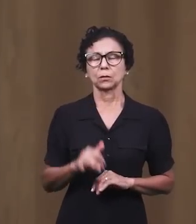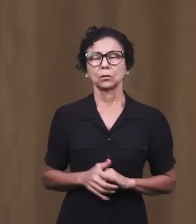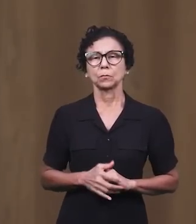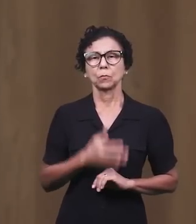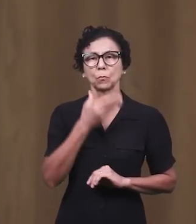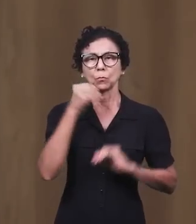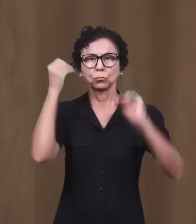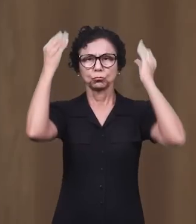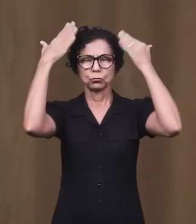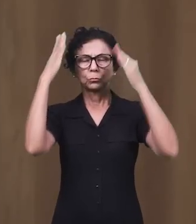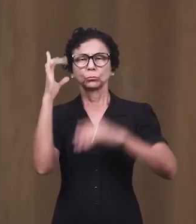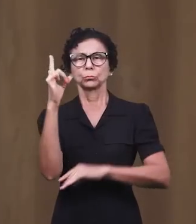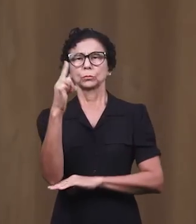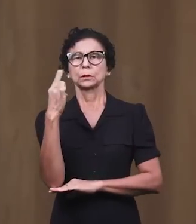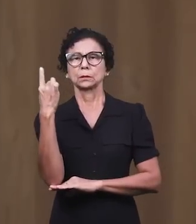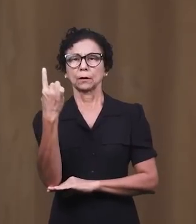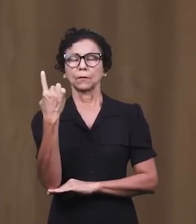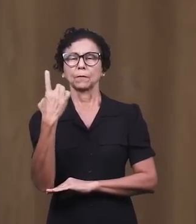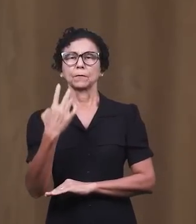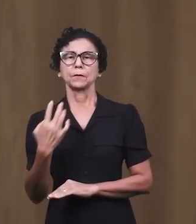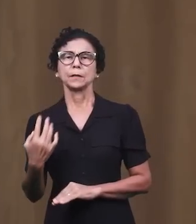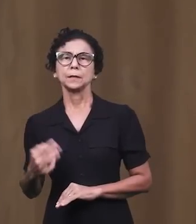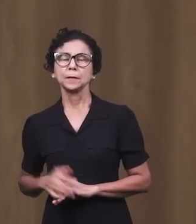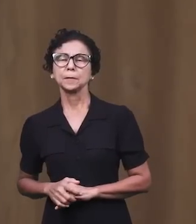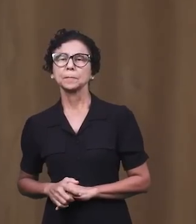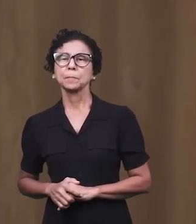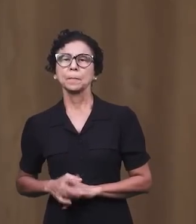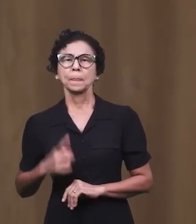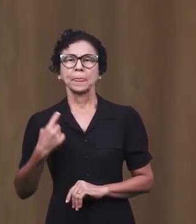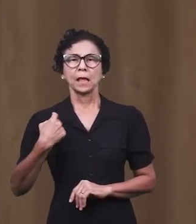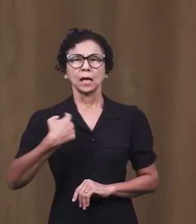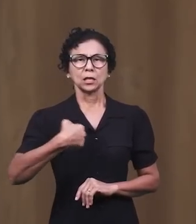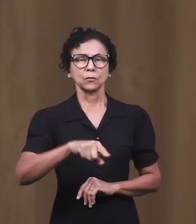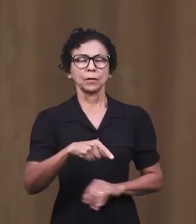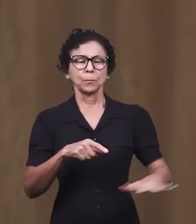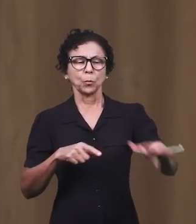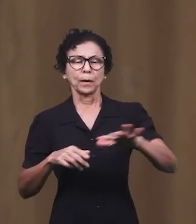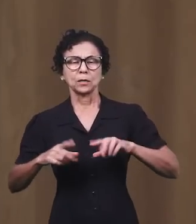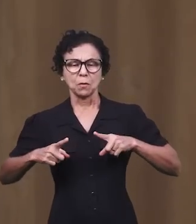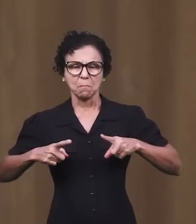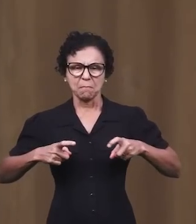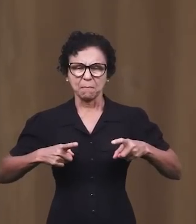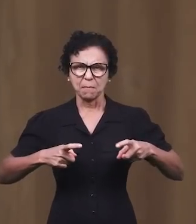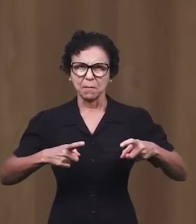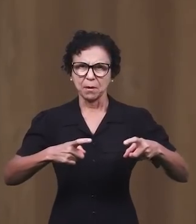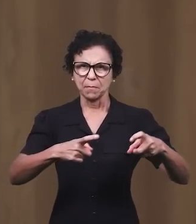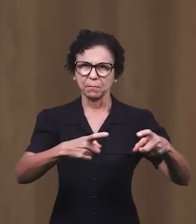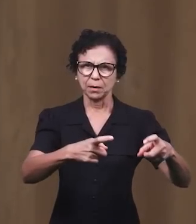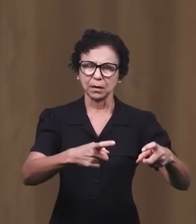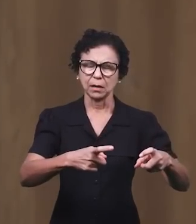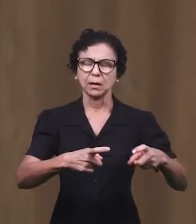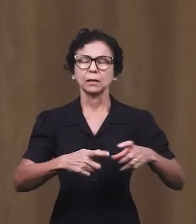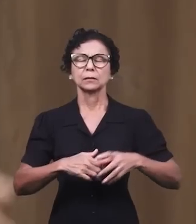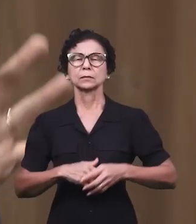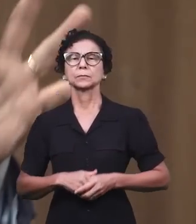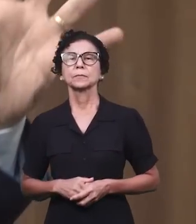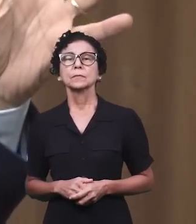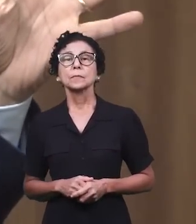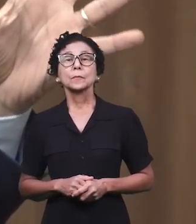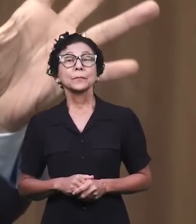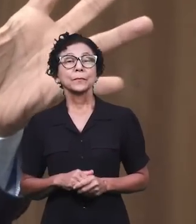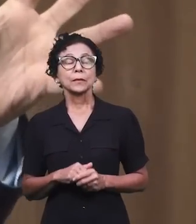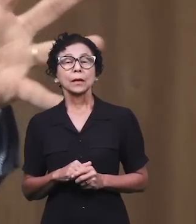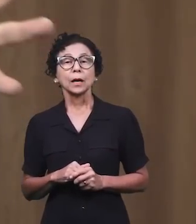Davi, o rei Davi, ele sai para a batalha em Ziclag e ele vai para uma batalha,